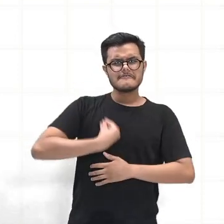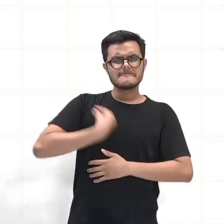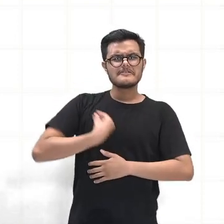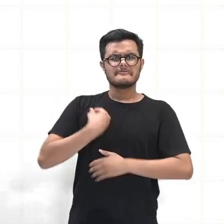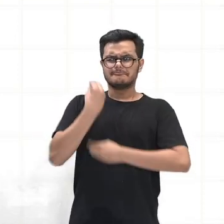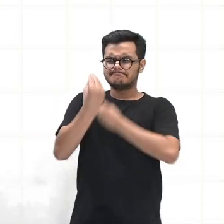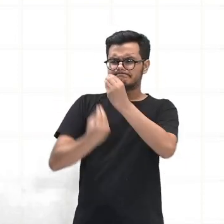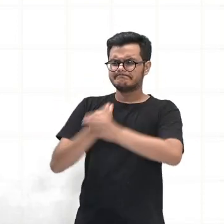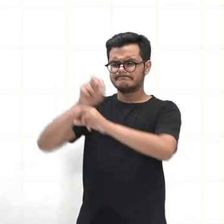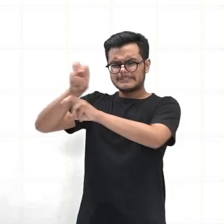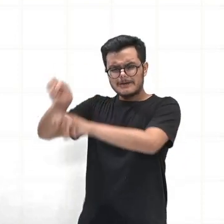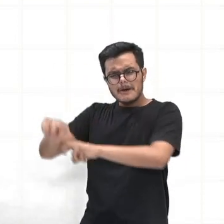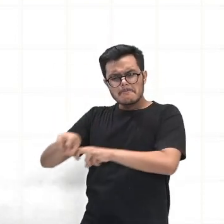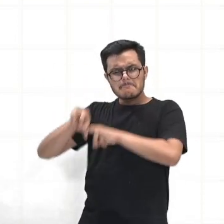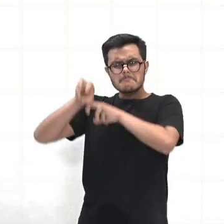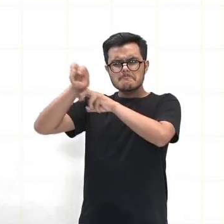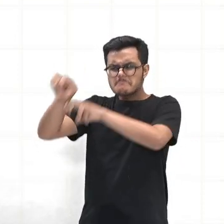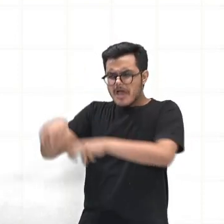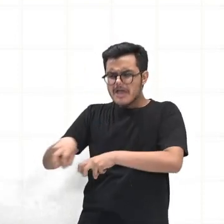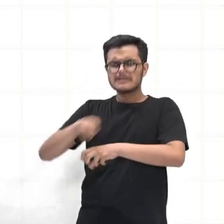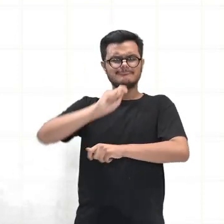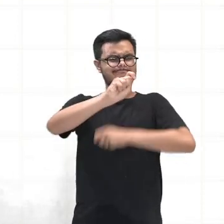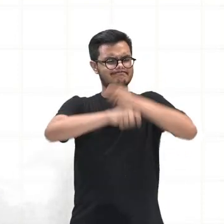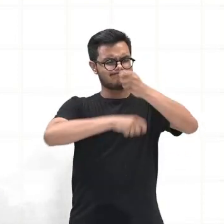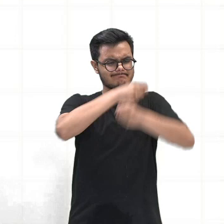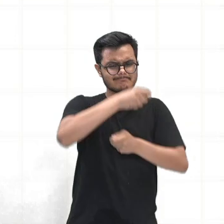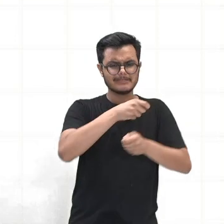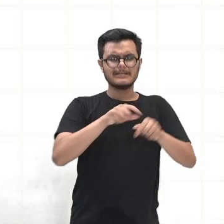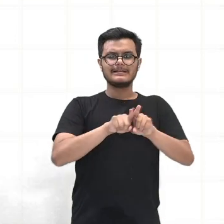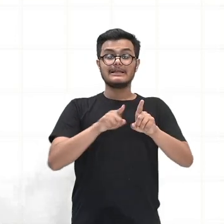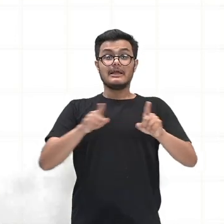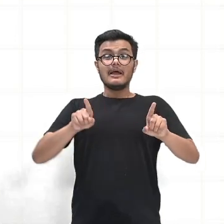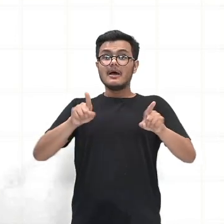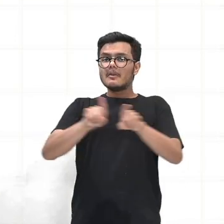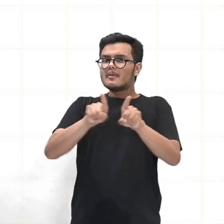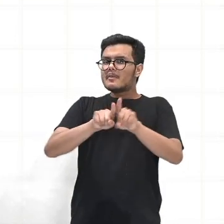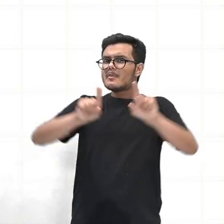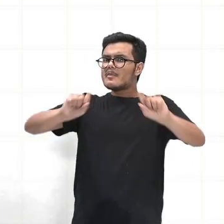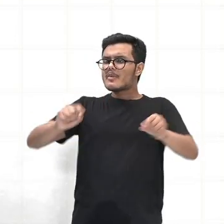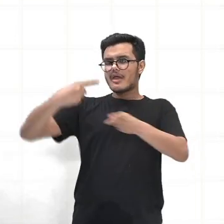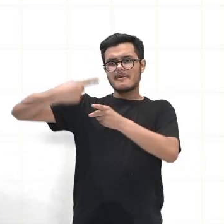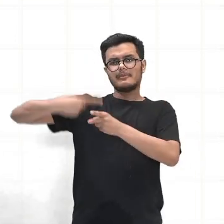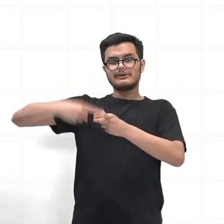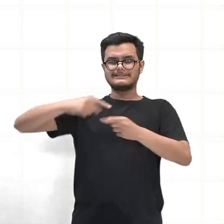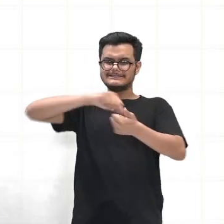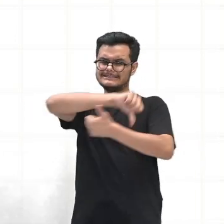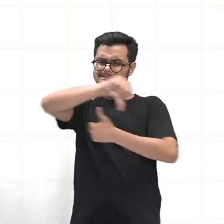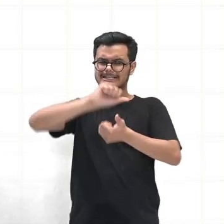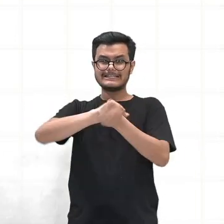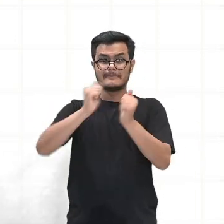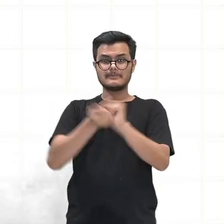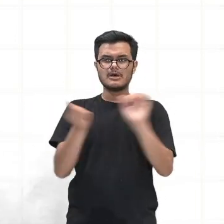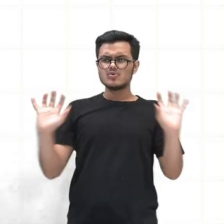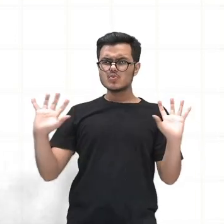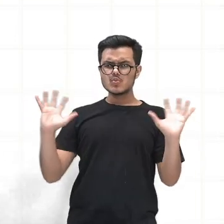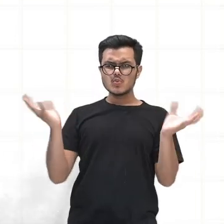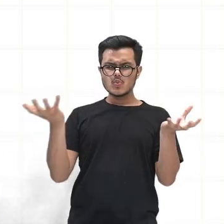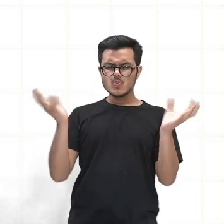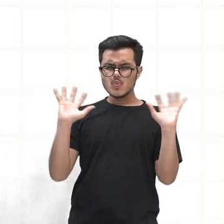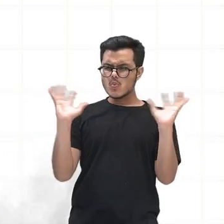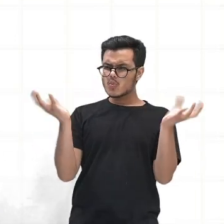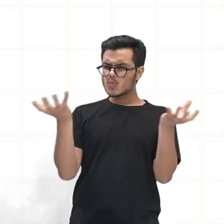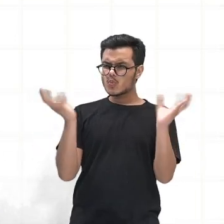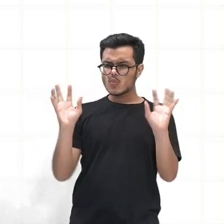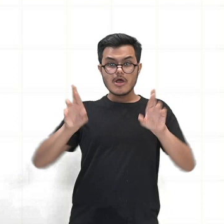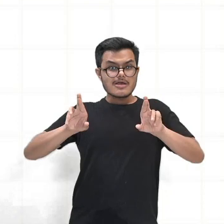agricultura, à economia, porque eles conseguiam se adaptar a essas mudanças climáticas que a região tem, que